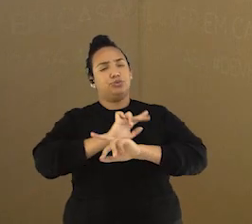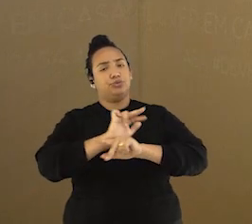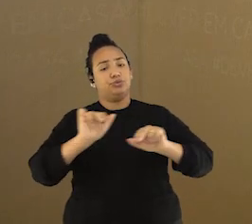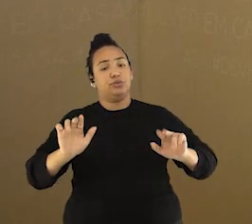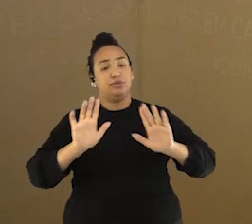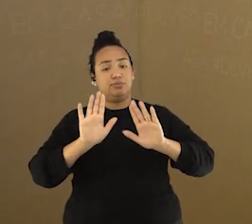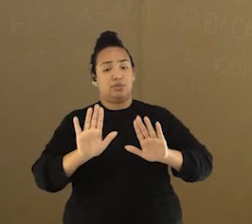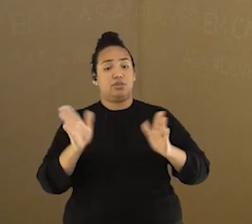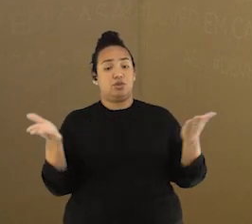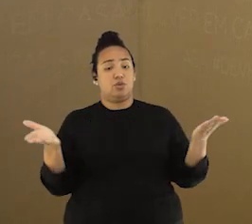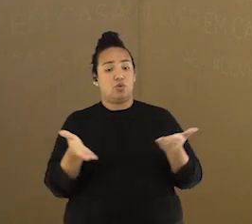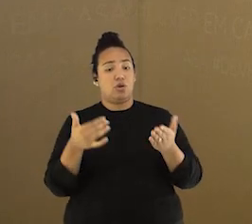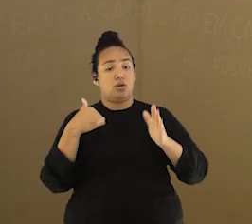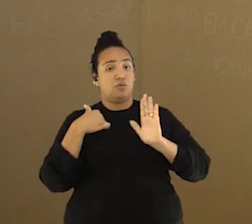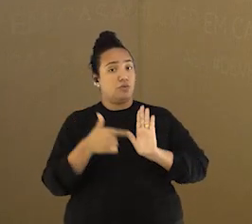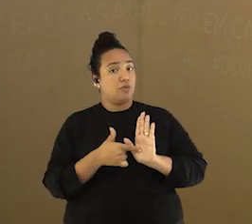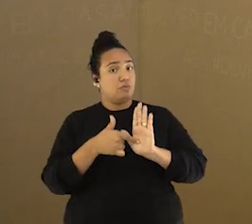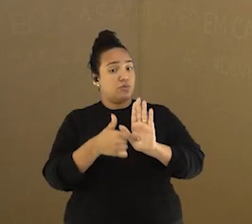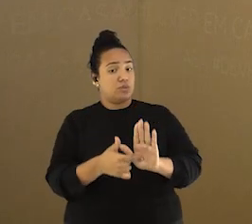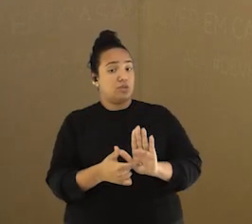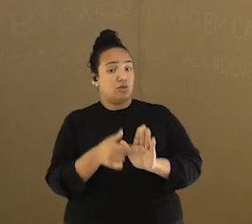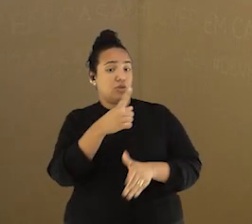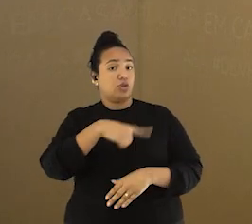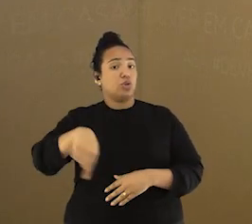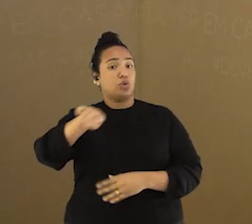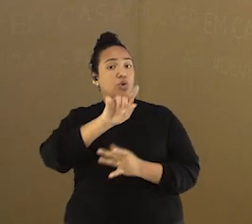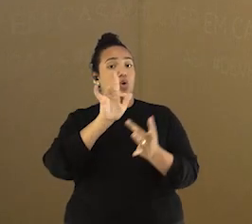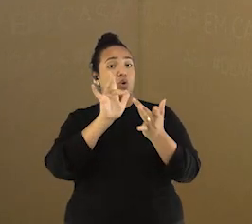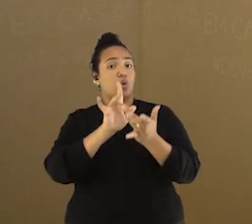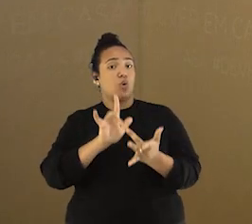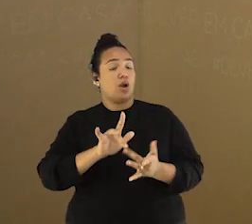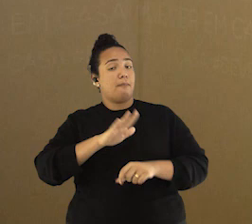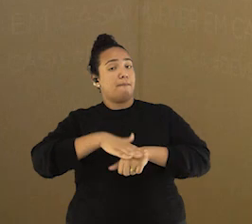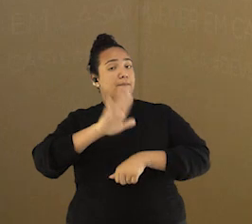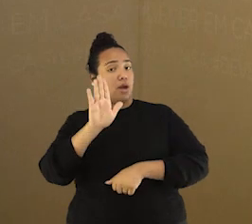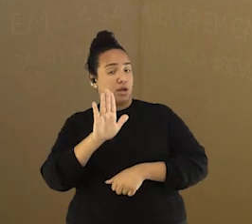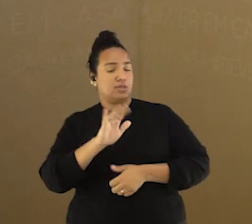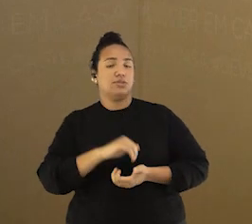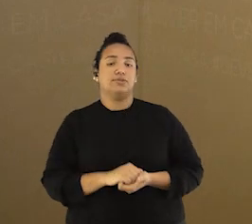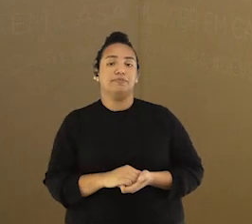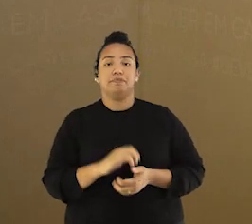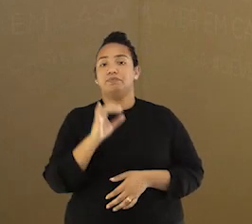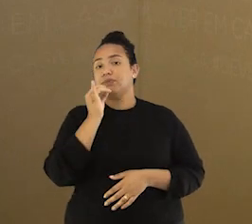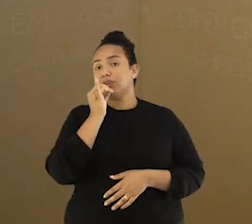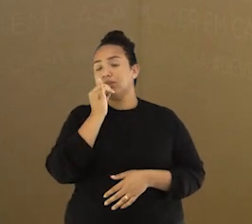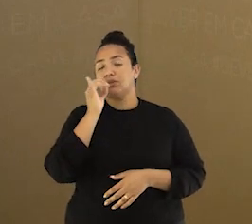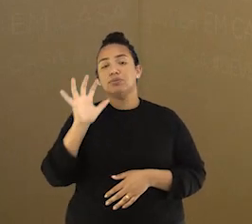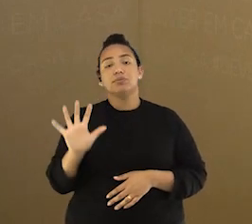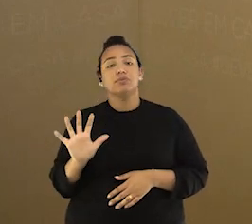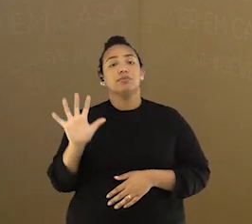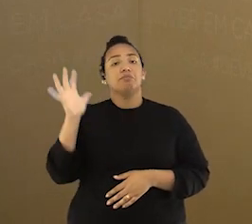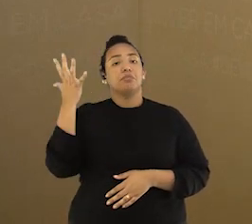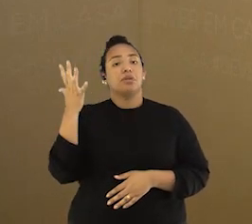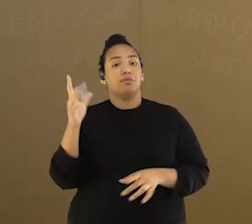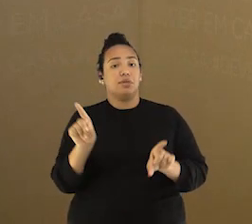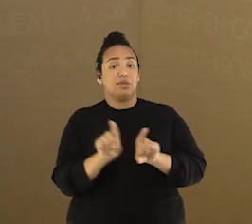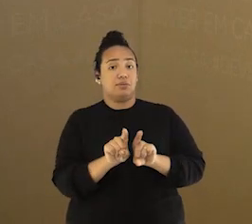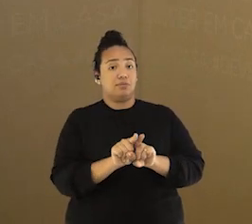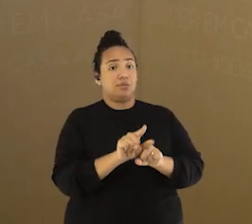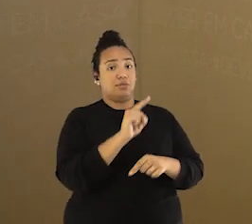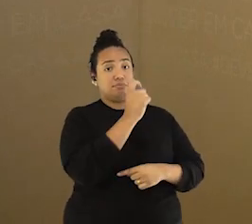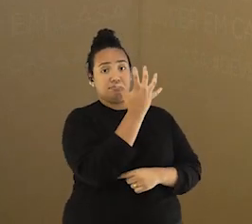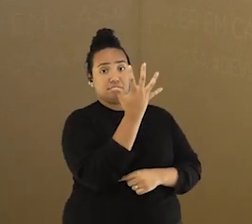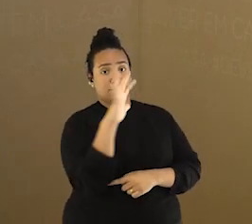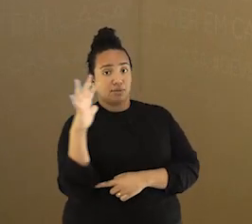destacar talvez seja o mais próximo de nós. Aqueles que envolvem as questões climáticas e ambientais que estão hoje